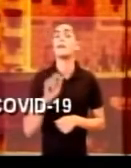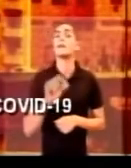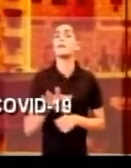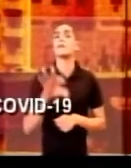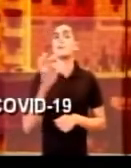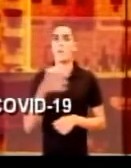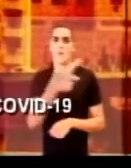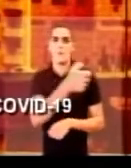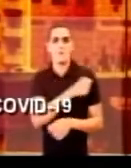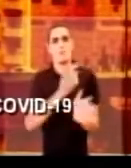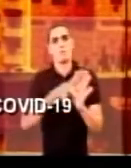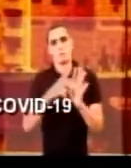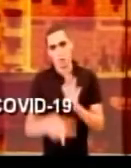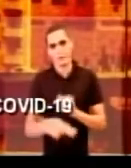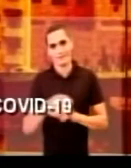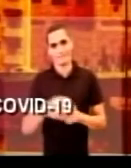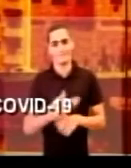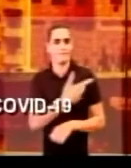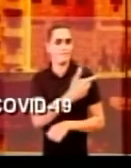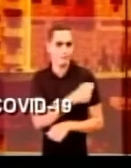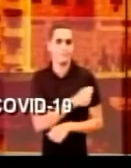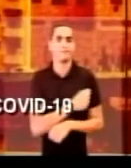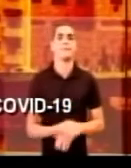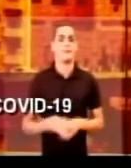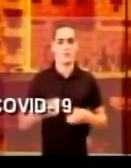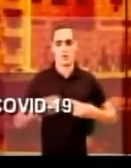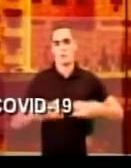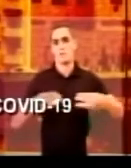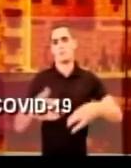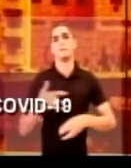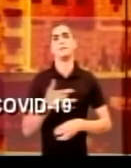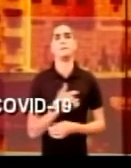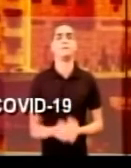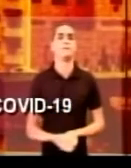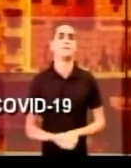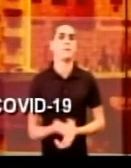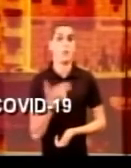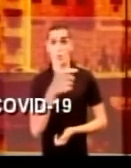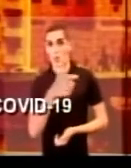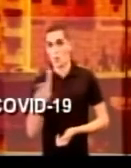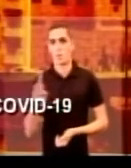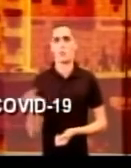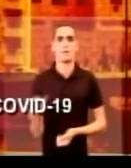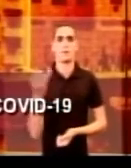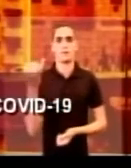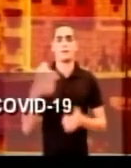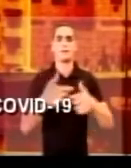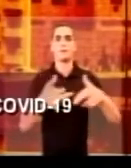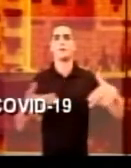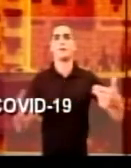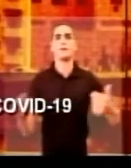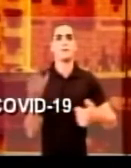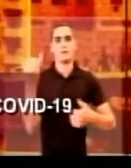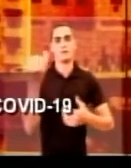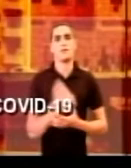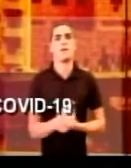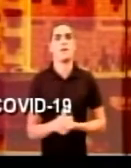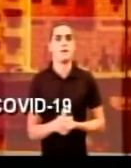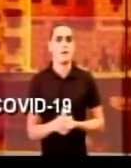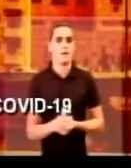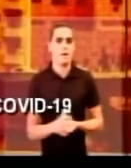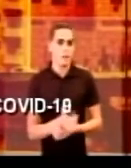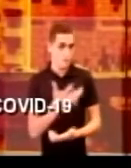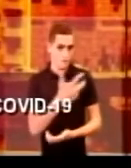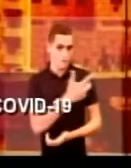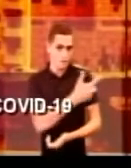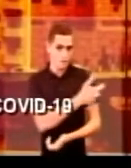Pessoal, eu gostaria de lembrar uma coisa fundamental. A vacina mudou o